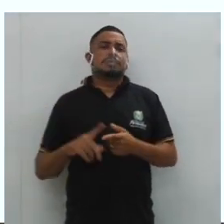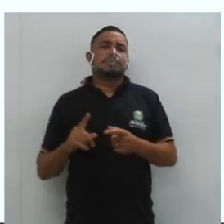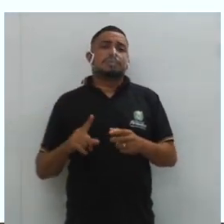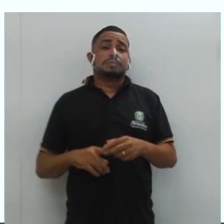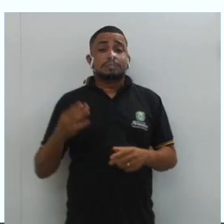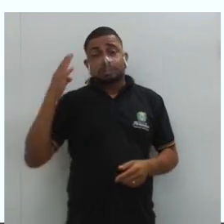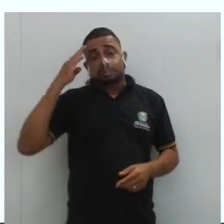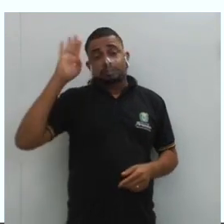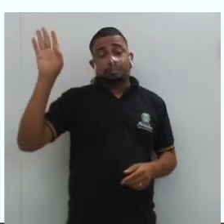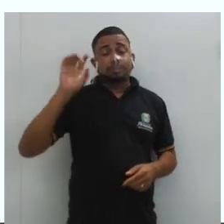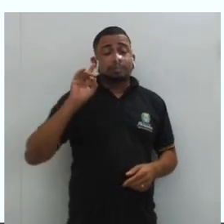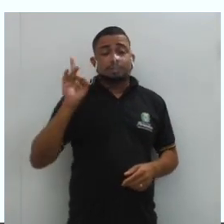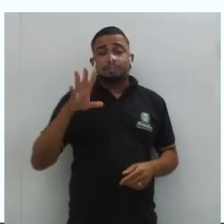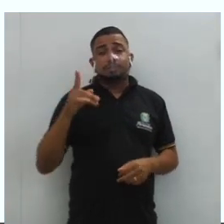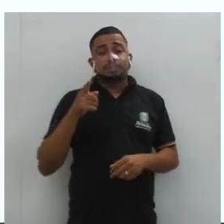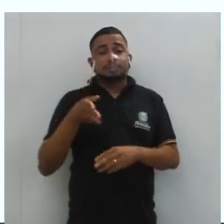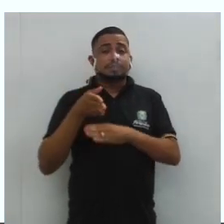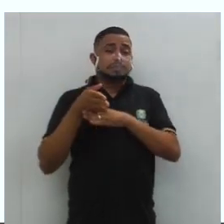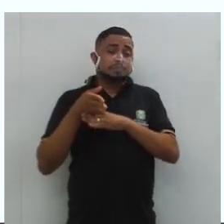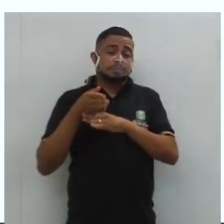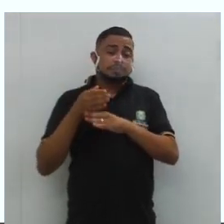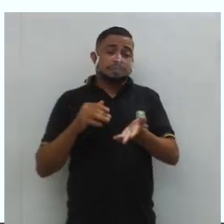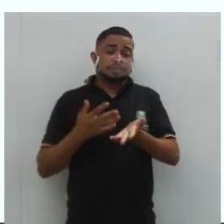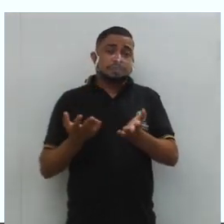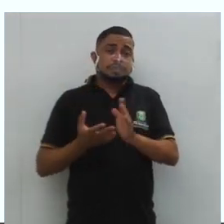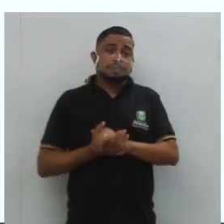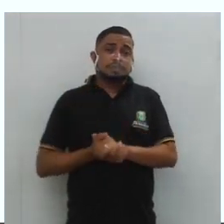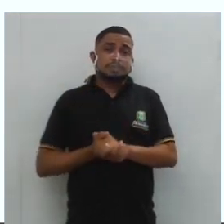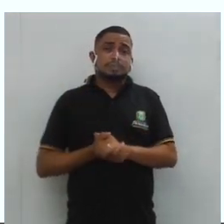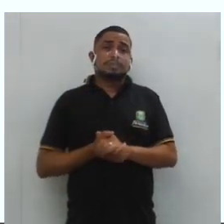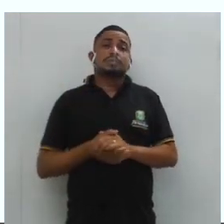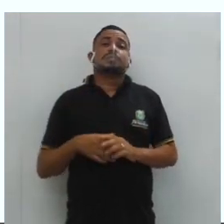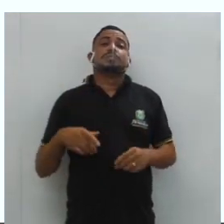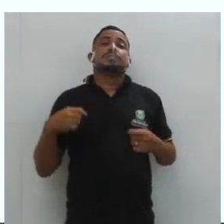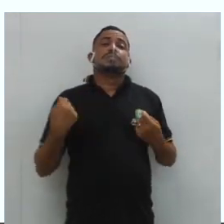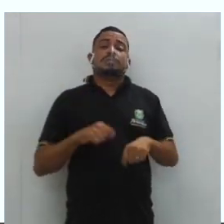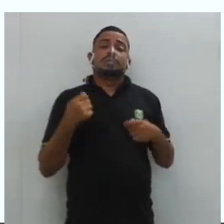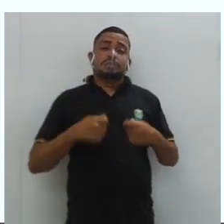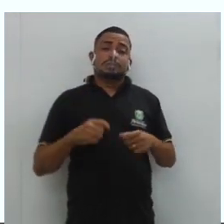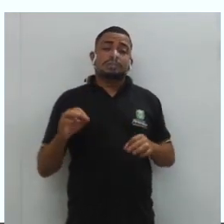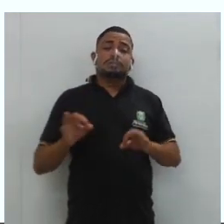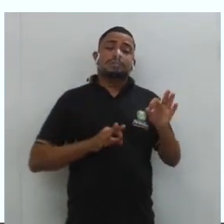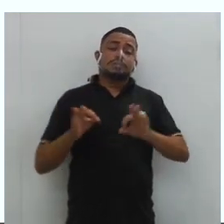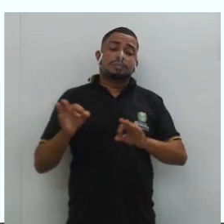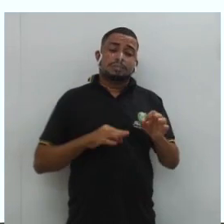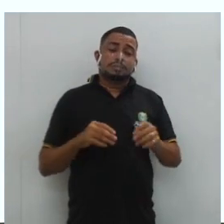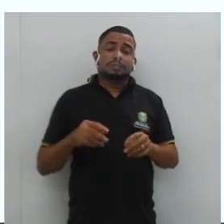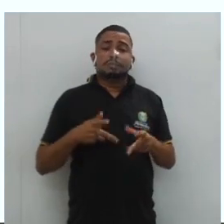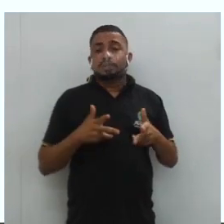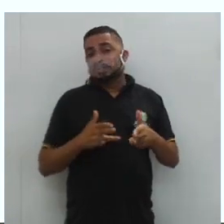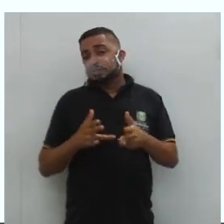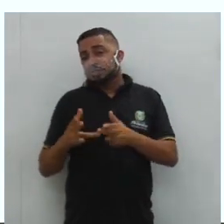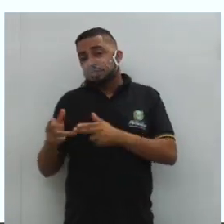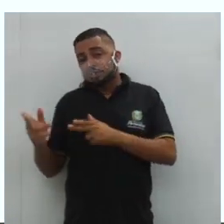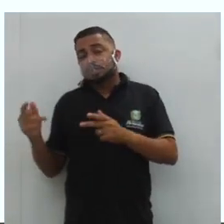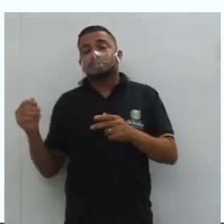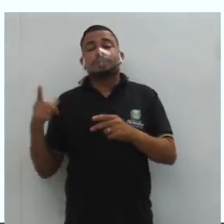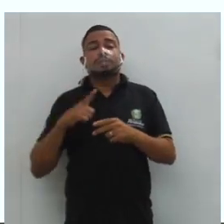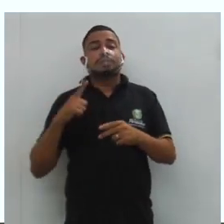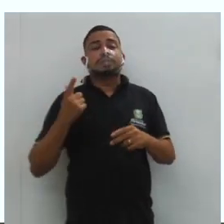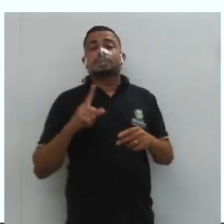montagem ele via como o principal, porque não é só você filmar, né, um filme, você tem que montar, você tem que